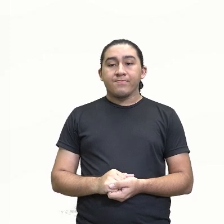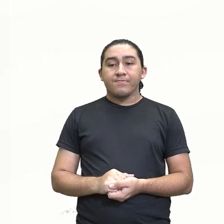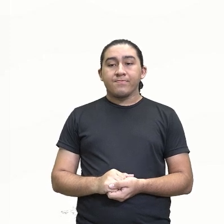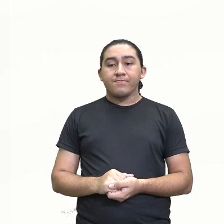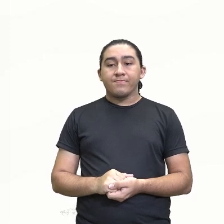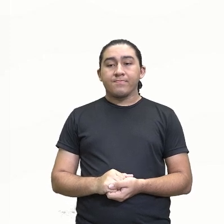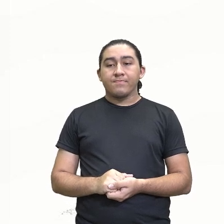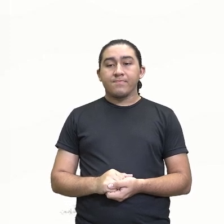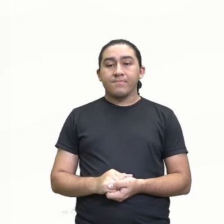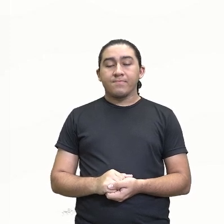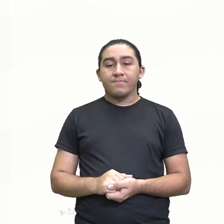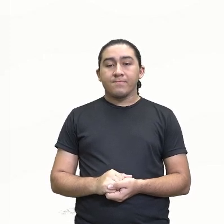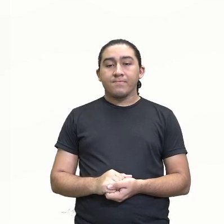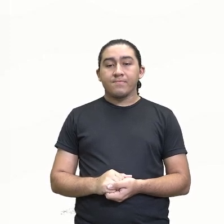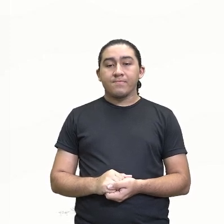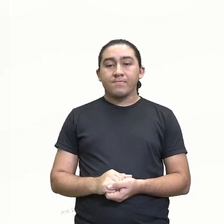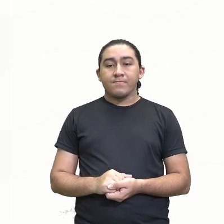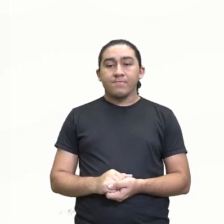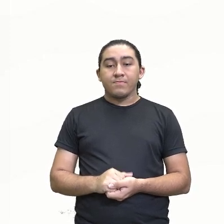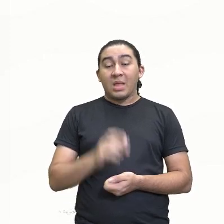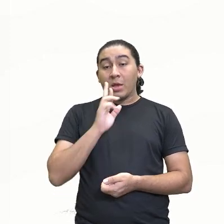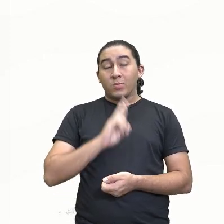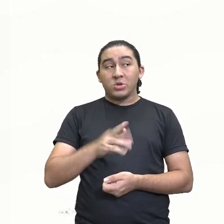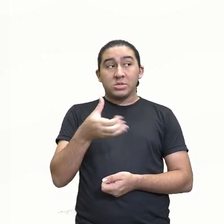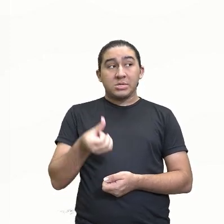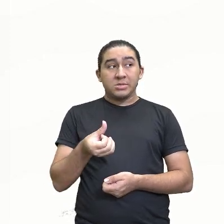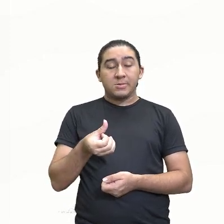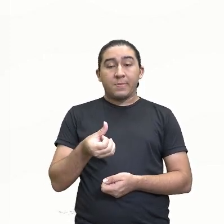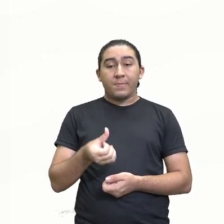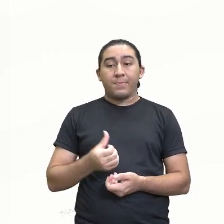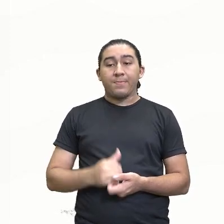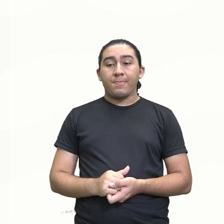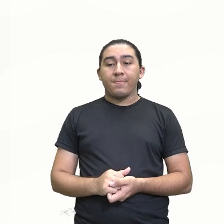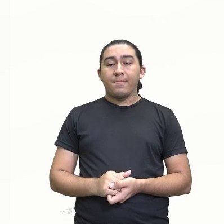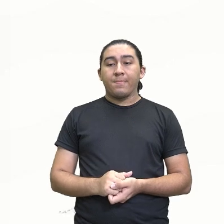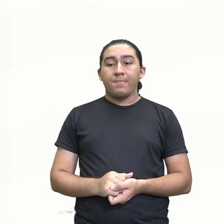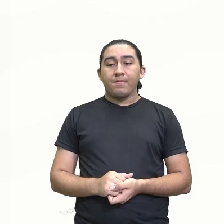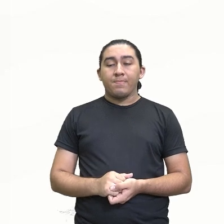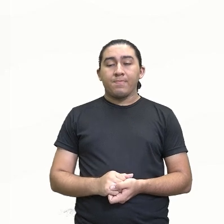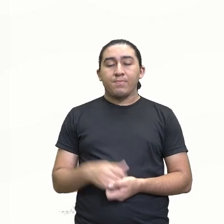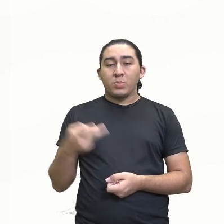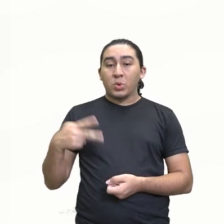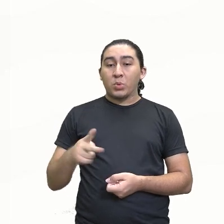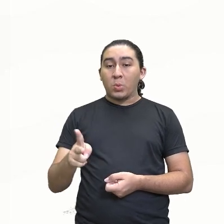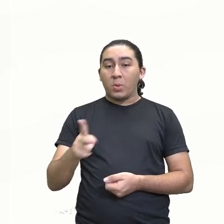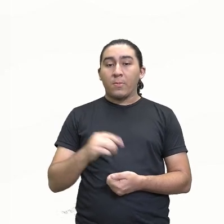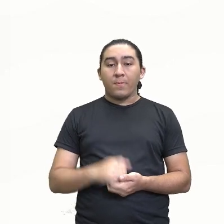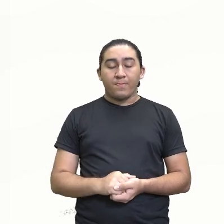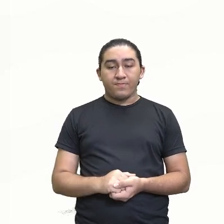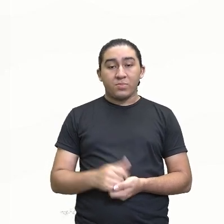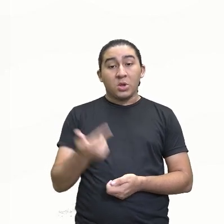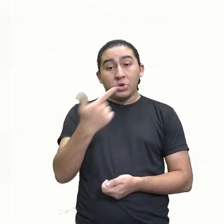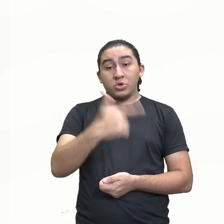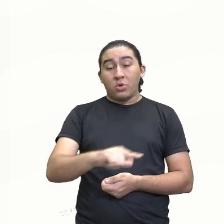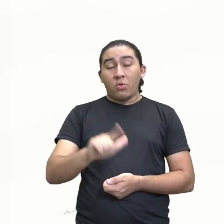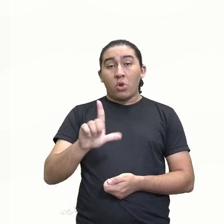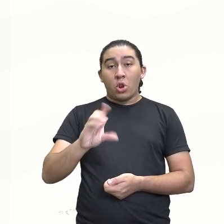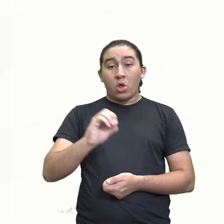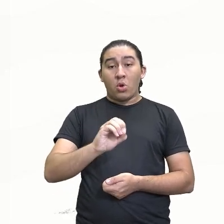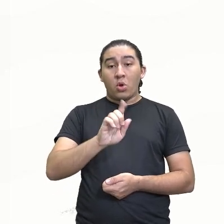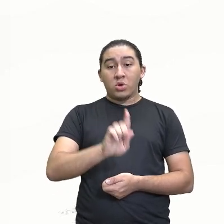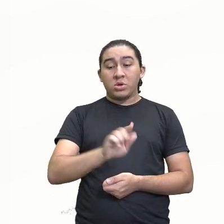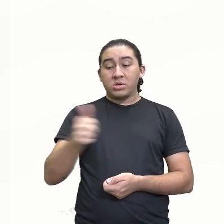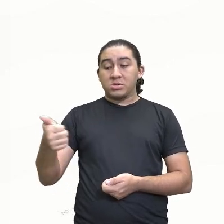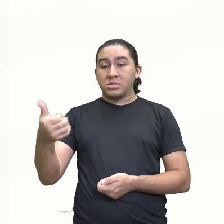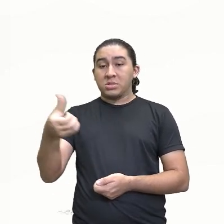tá ok? Então, a resposta é igual a 6. Continuando, nós temos novamente o log de